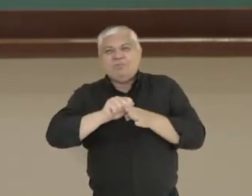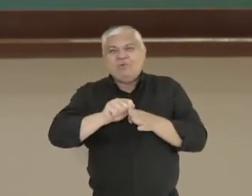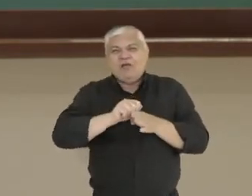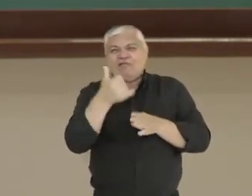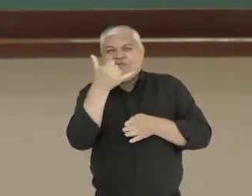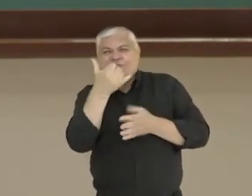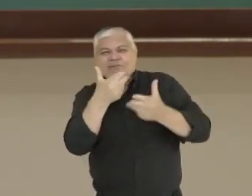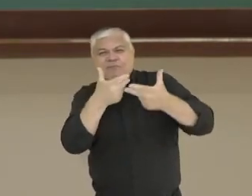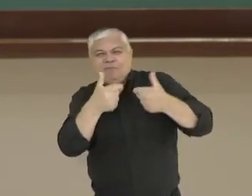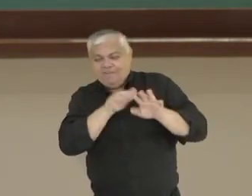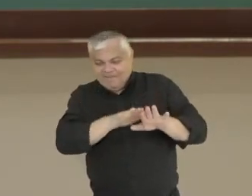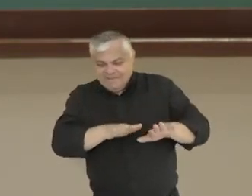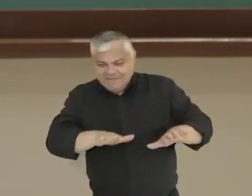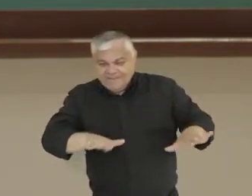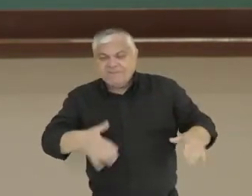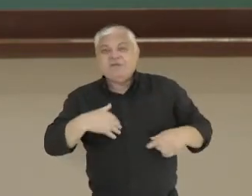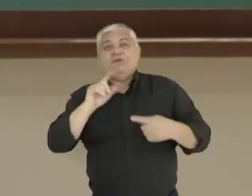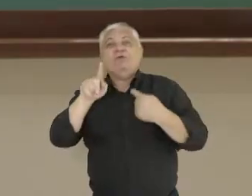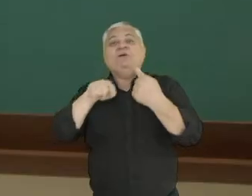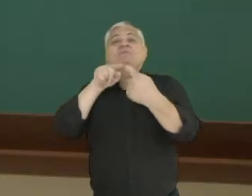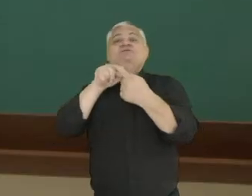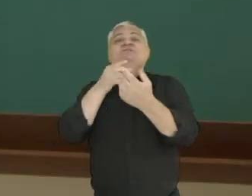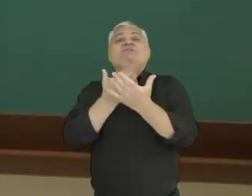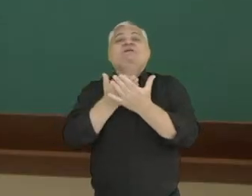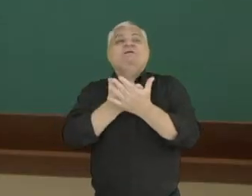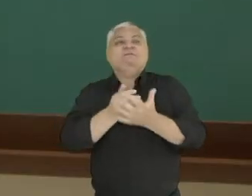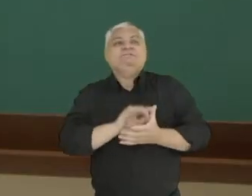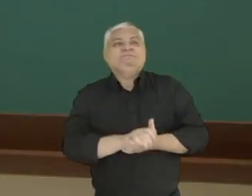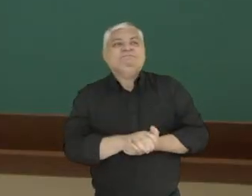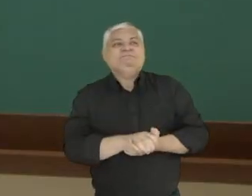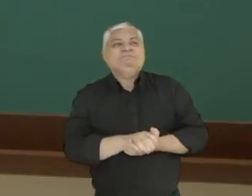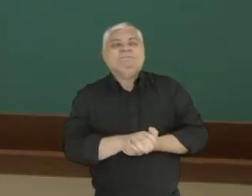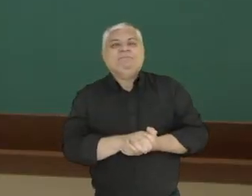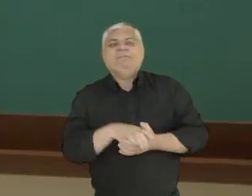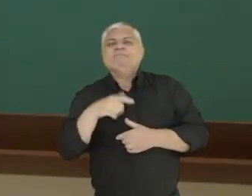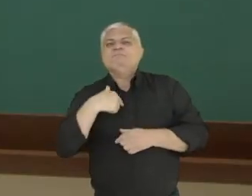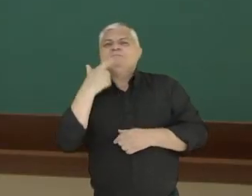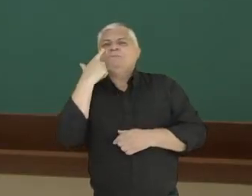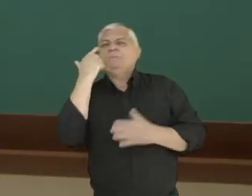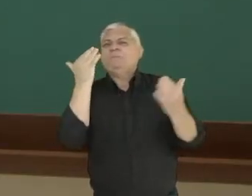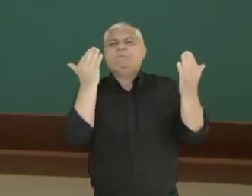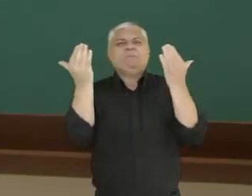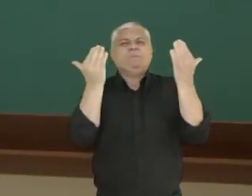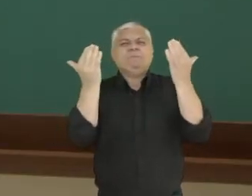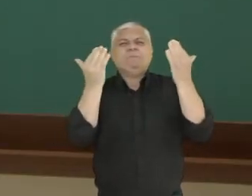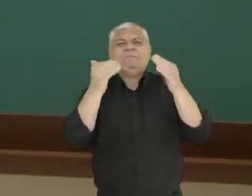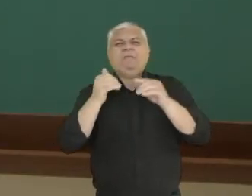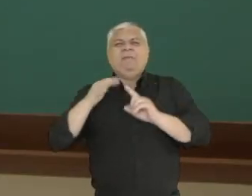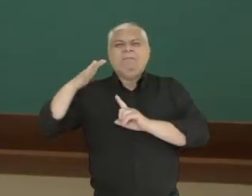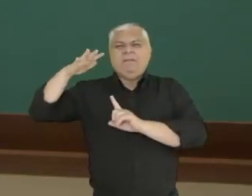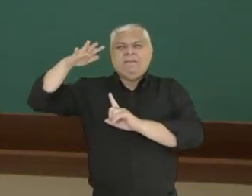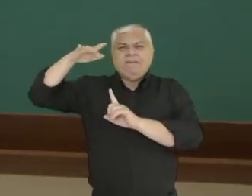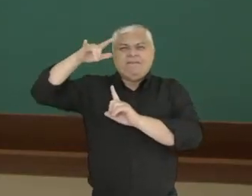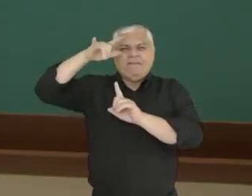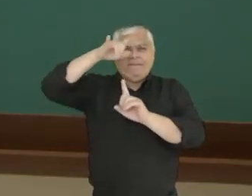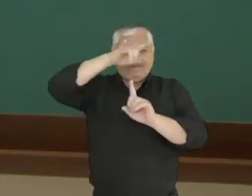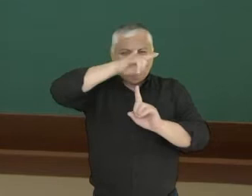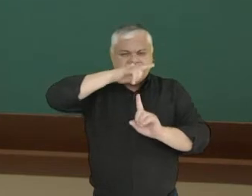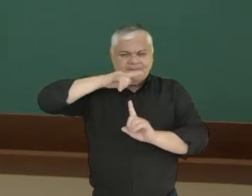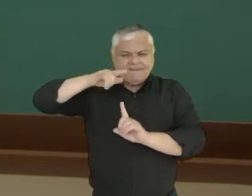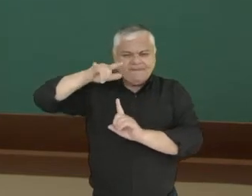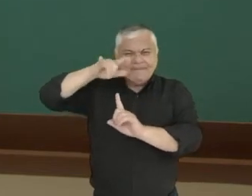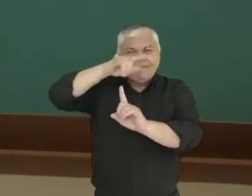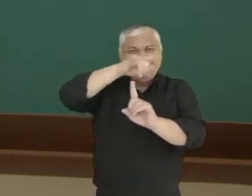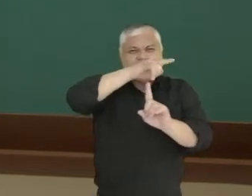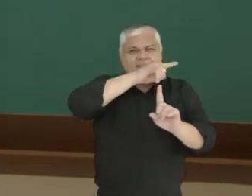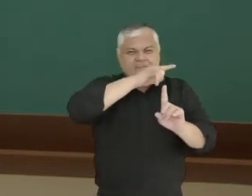os objetivos da nossa aula de hoje. Dá uma olhada na tela, ó. Comparar imagens de satélite de uma mesma localidade em anos